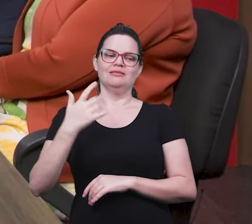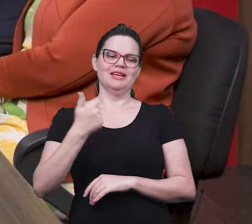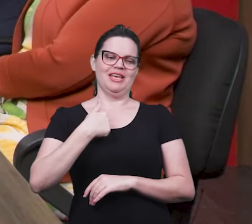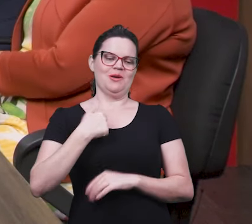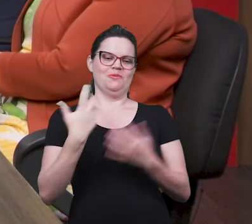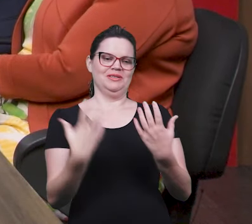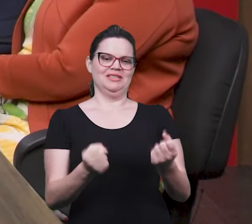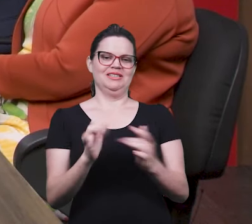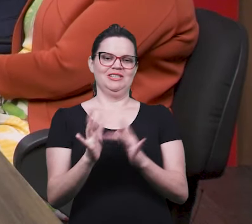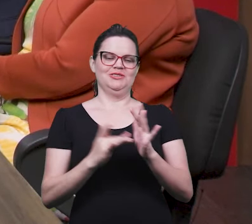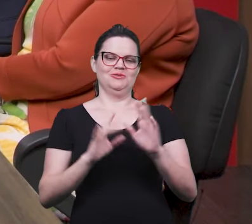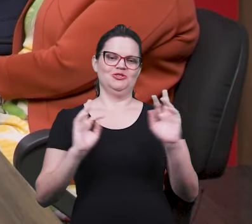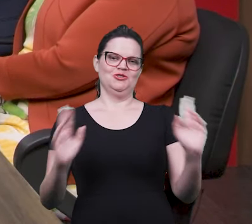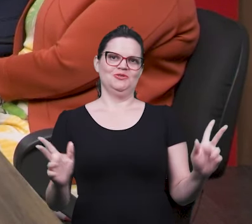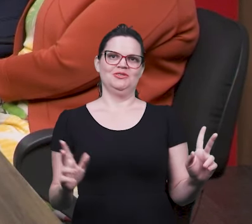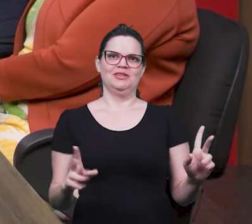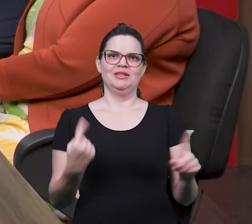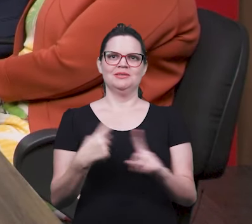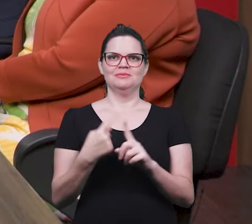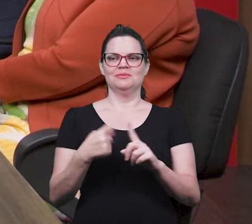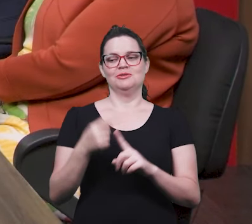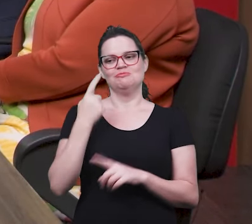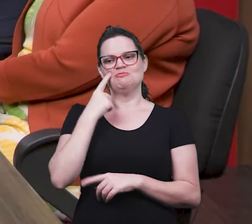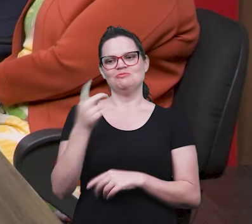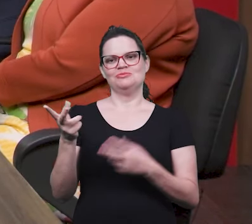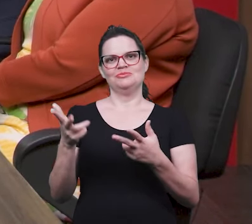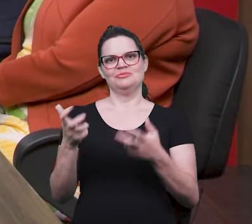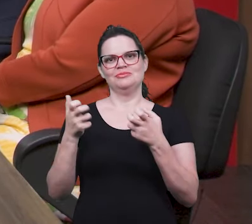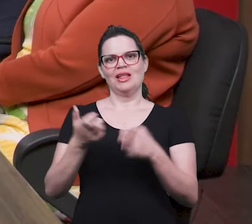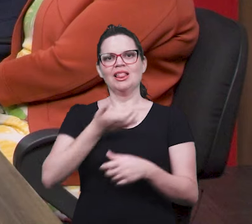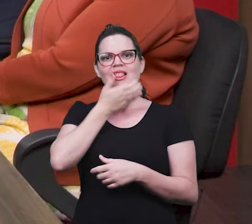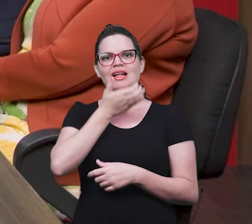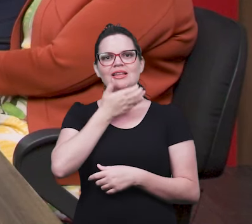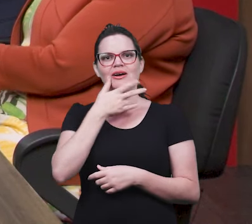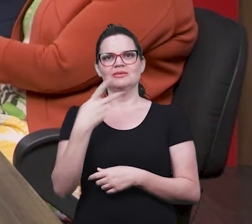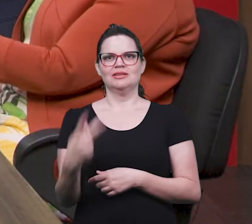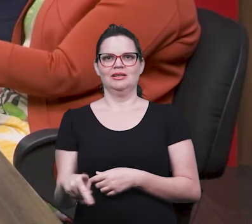diferente, né? Porque eu estava vendo ele falar sobre o Natal